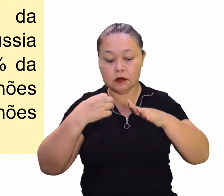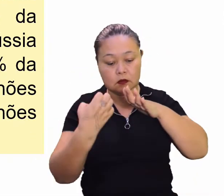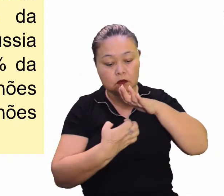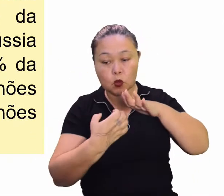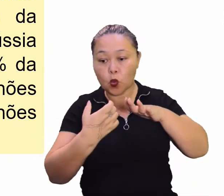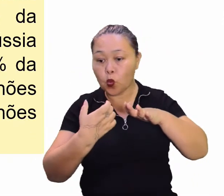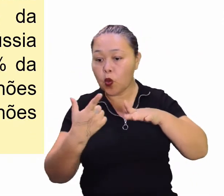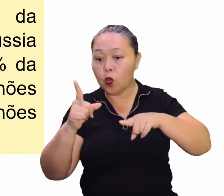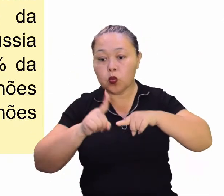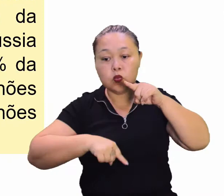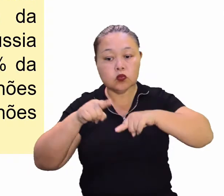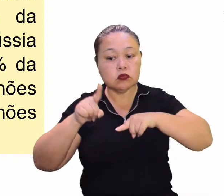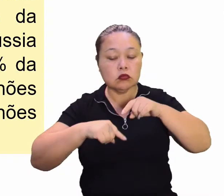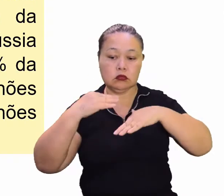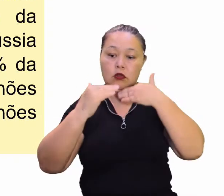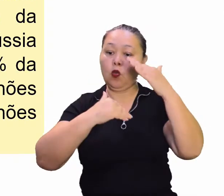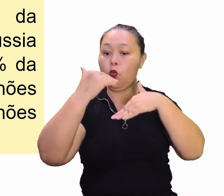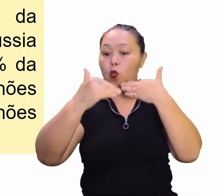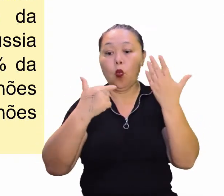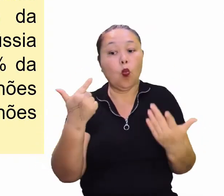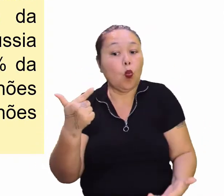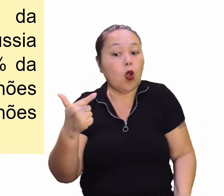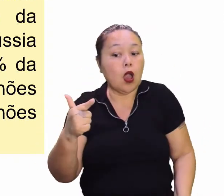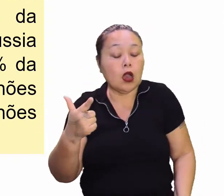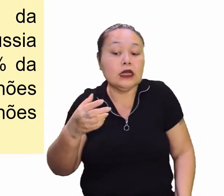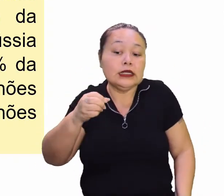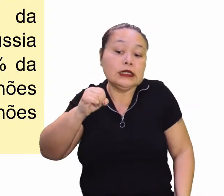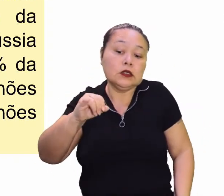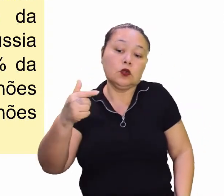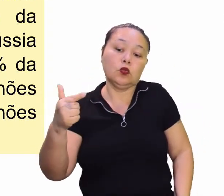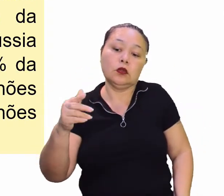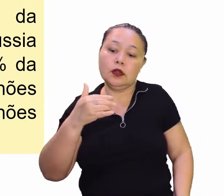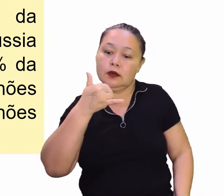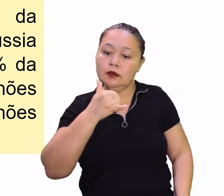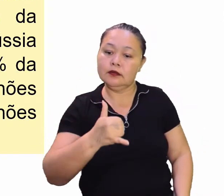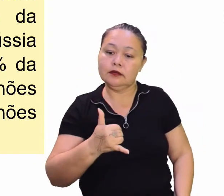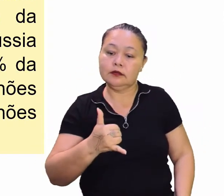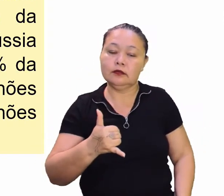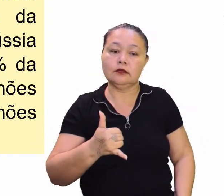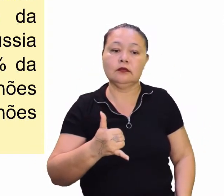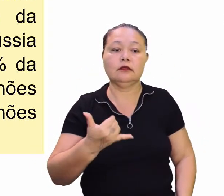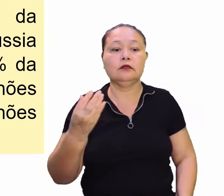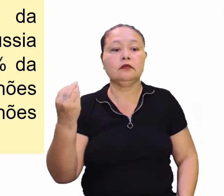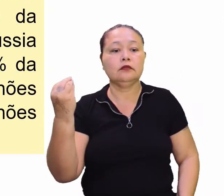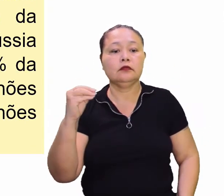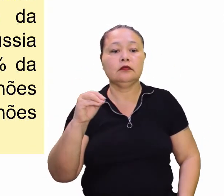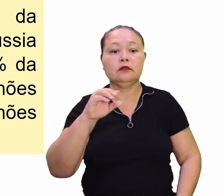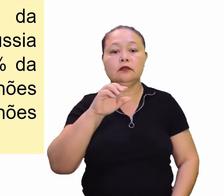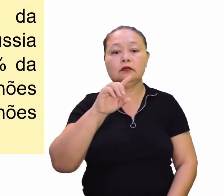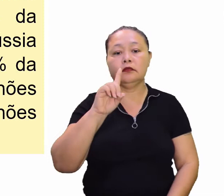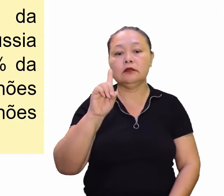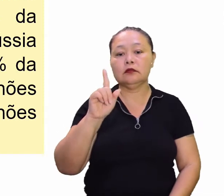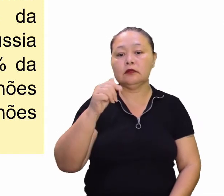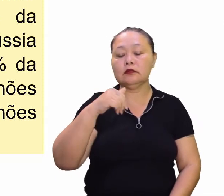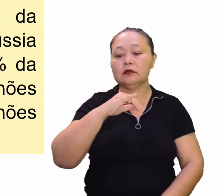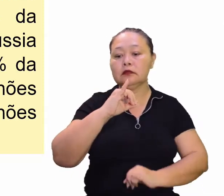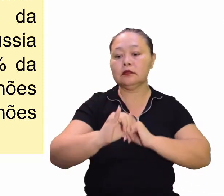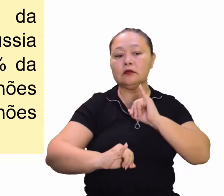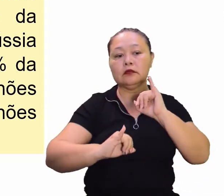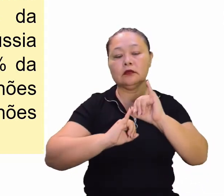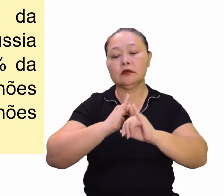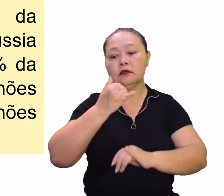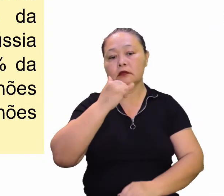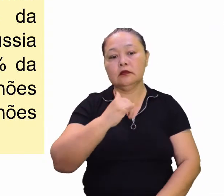industrial, não há desenvolvimento sem energia elétrica. Exato. Segundo os dados da Agência Internacional